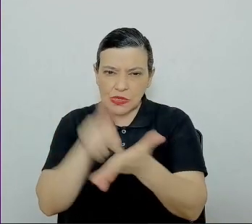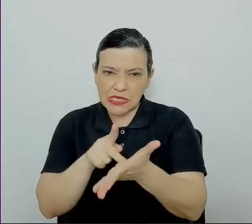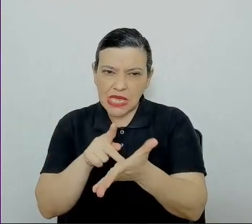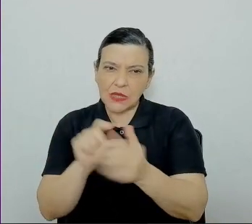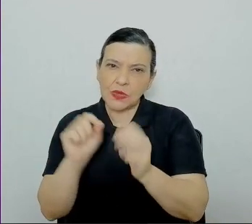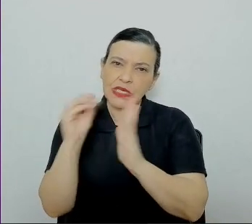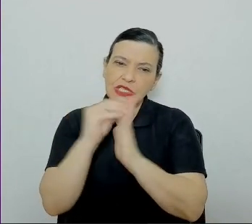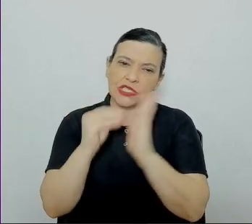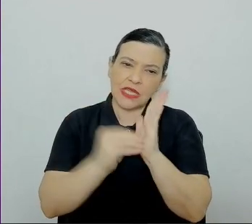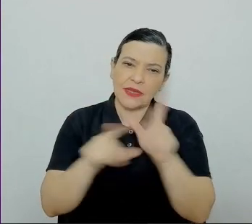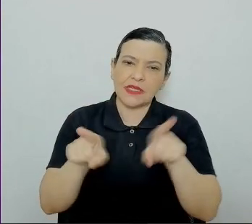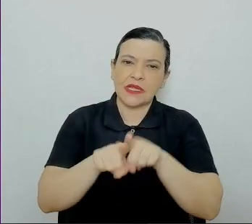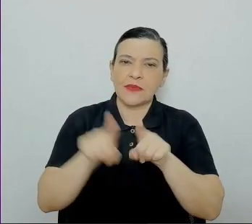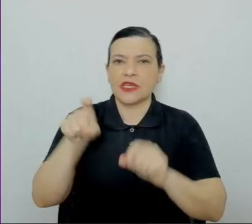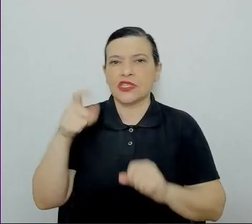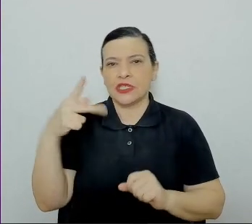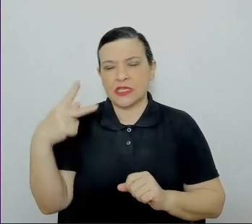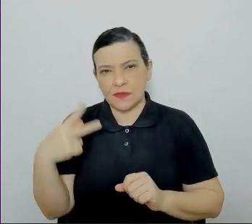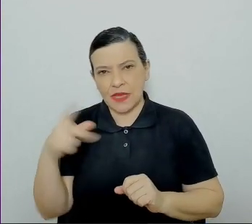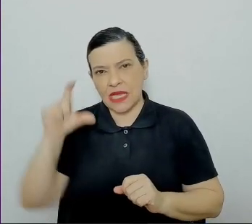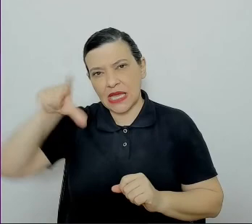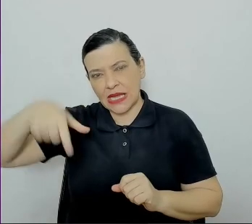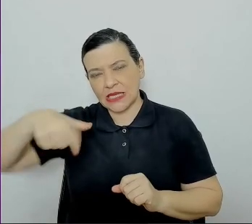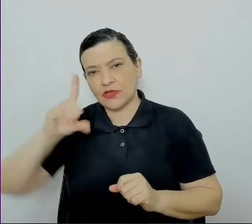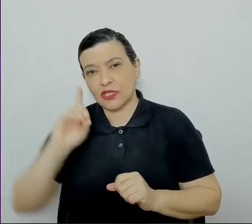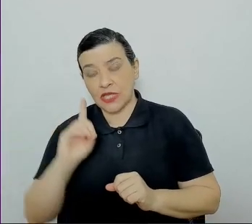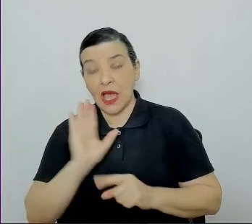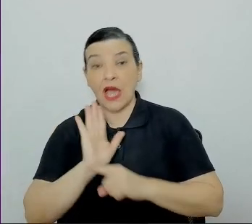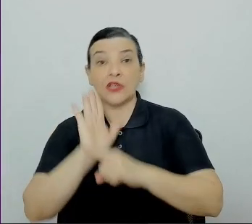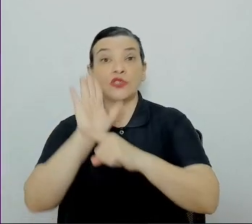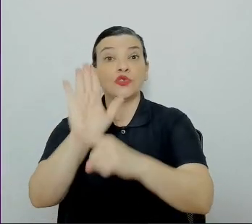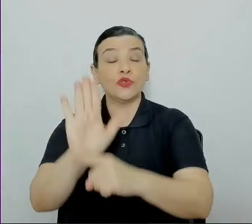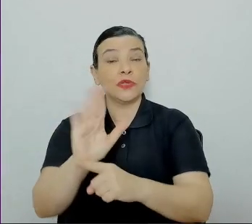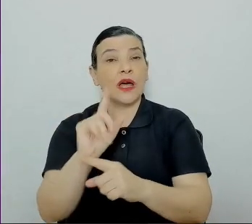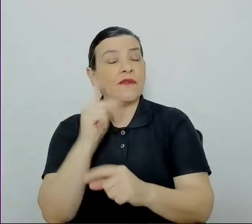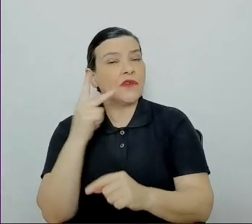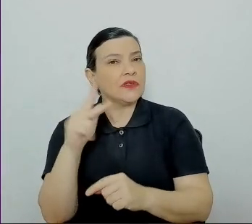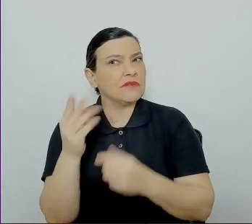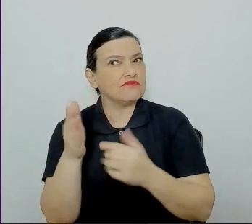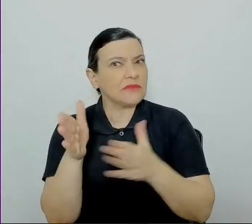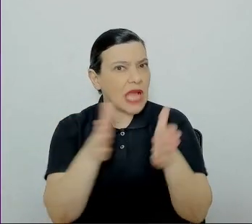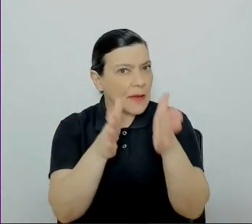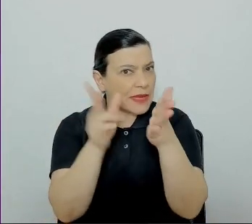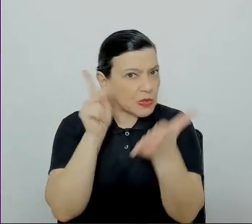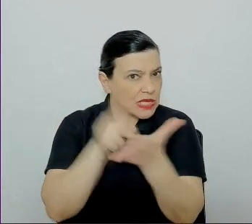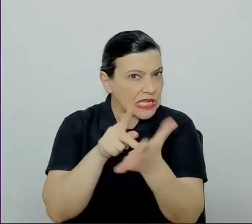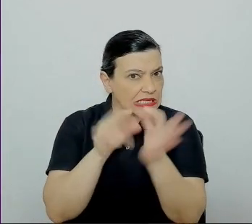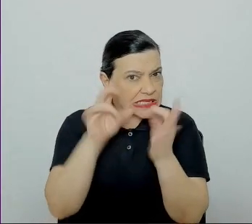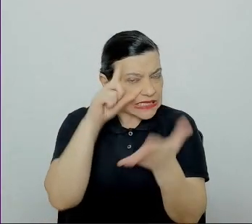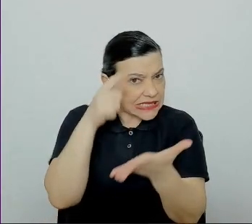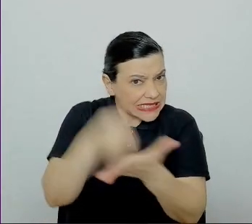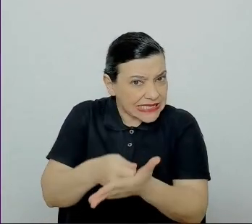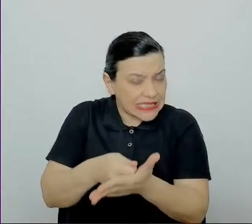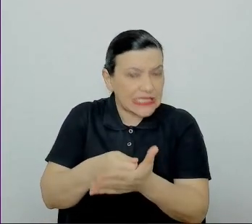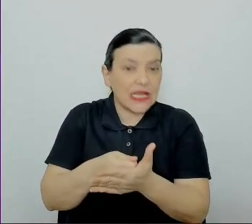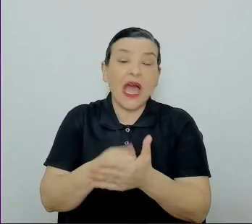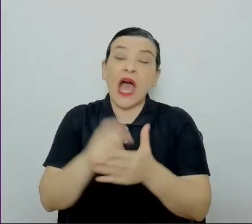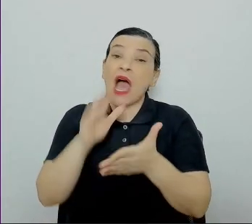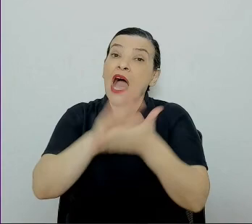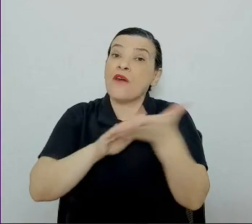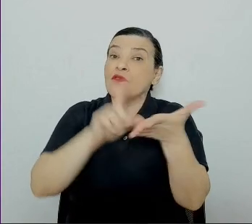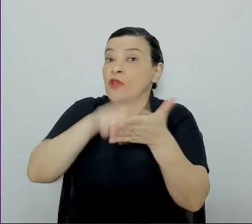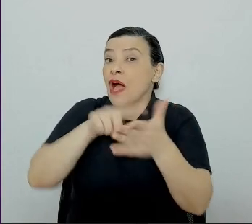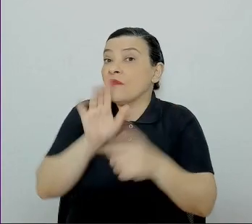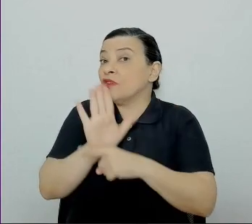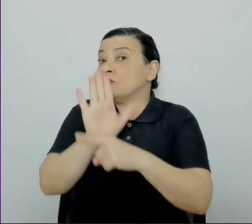XP também, com o cartão de débito automático, isso ajuda você a saber se está indo no caminho certo. Entender se a funcionalidade vai resolver ou não